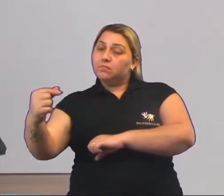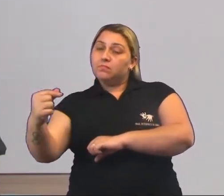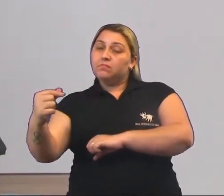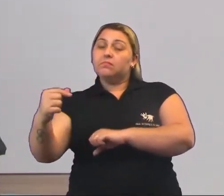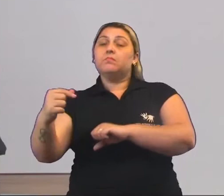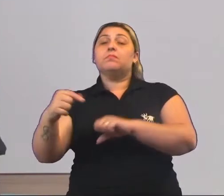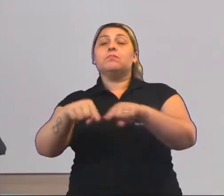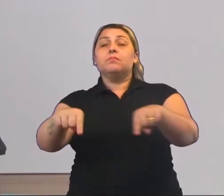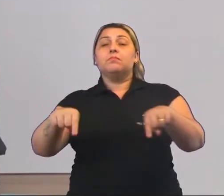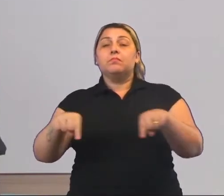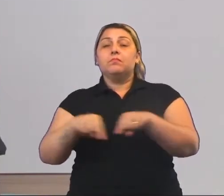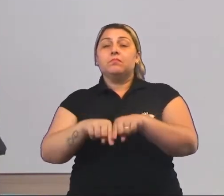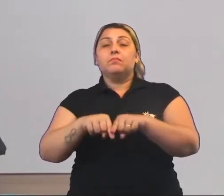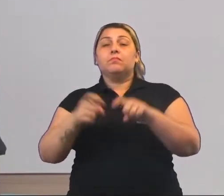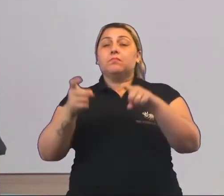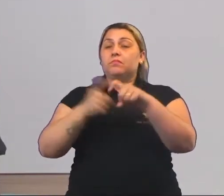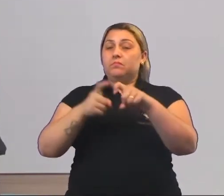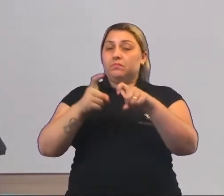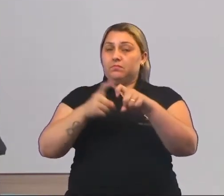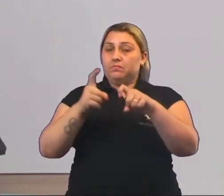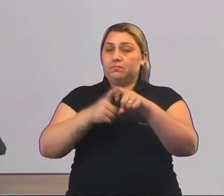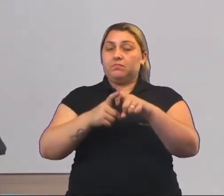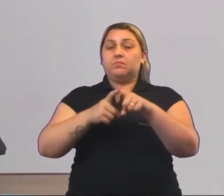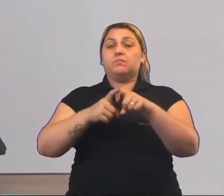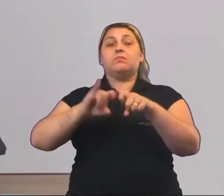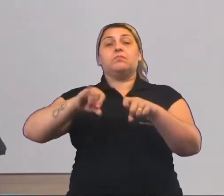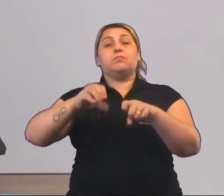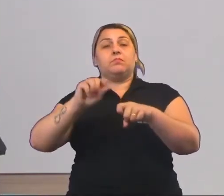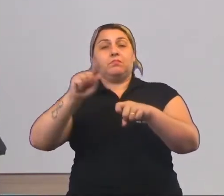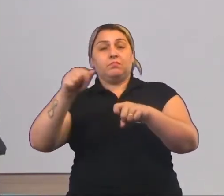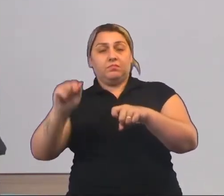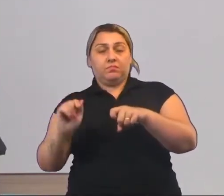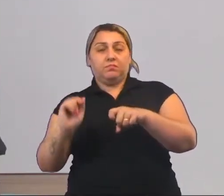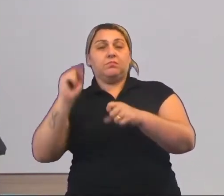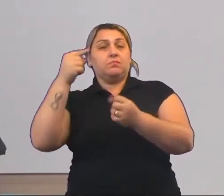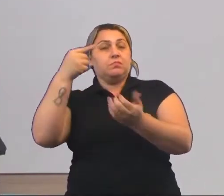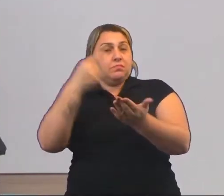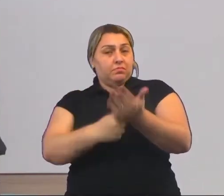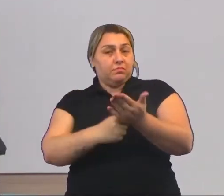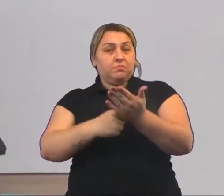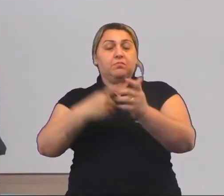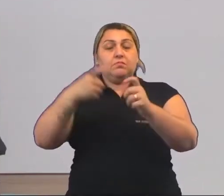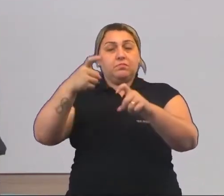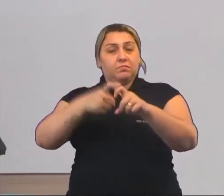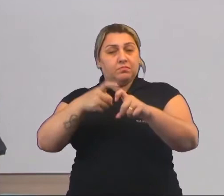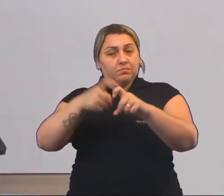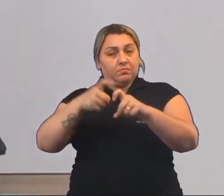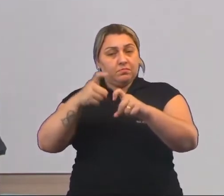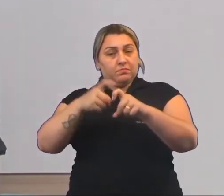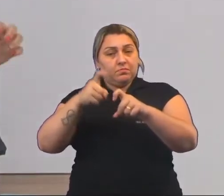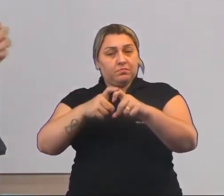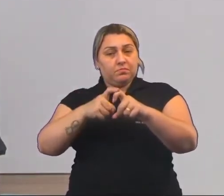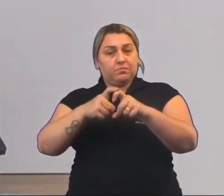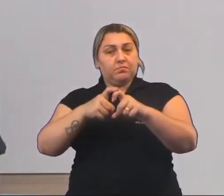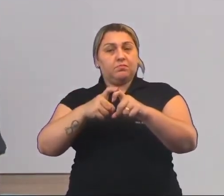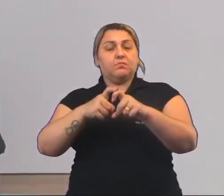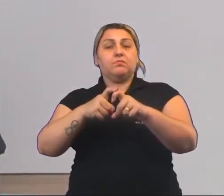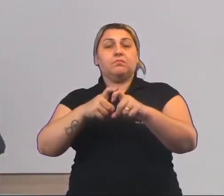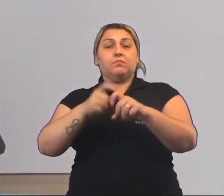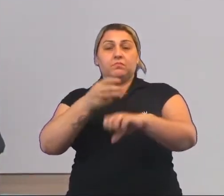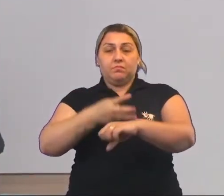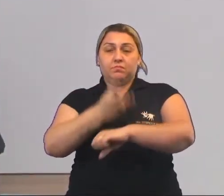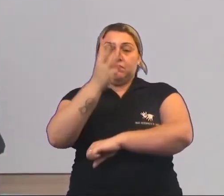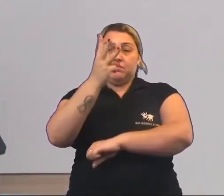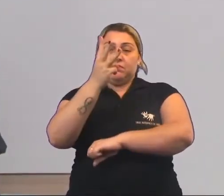consultório? Muito bem. João marcou uma consulta no dentista às 15 horas. Então, vamos lá. 15 horas.